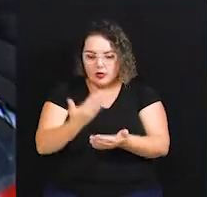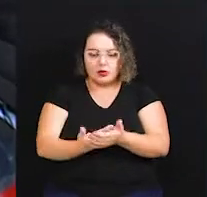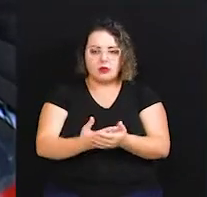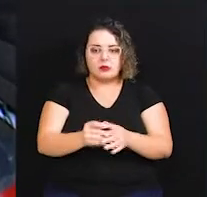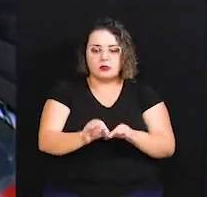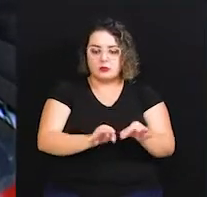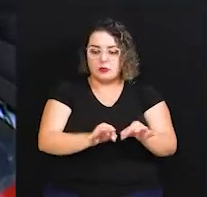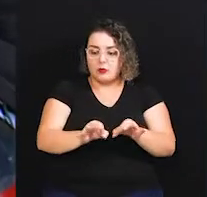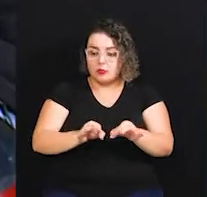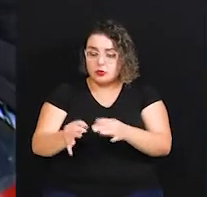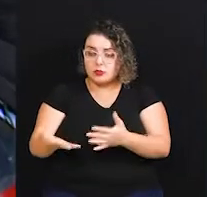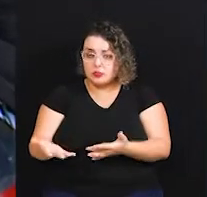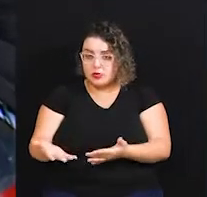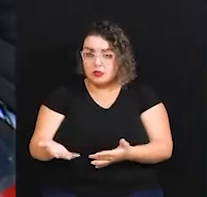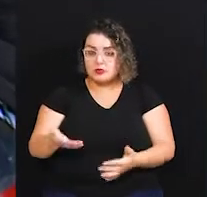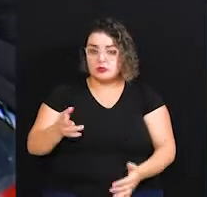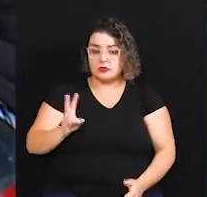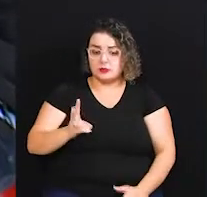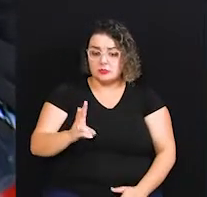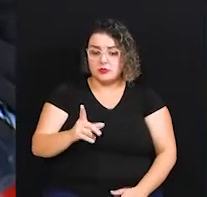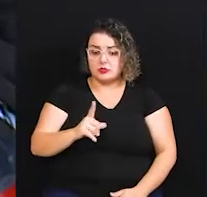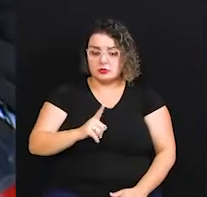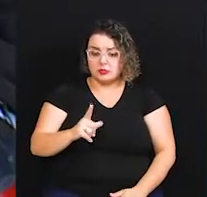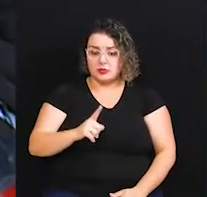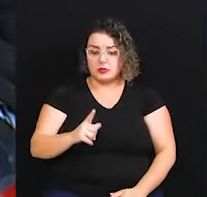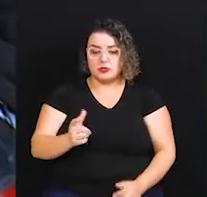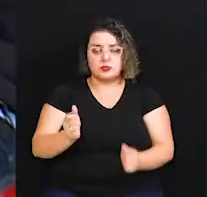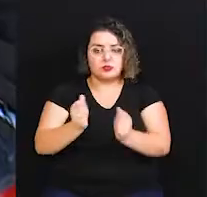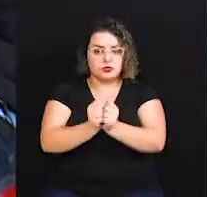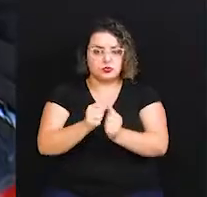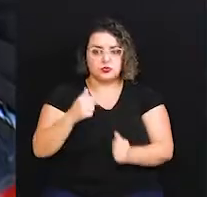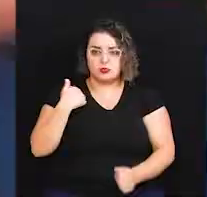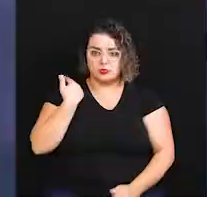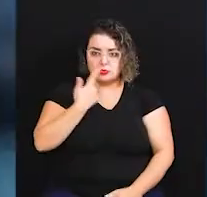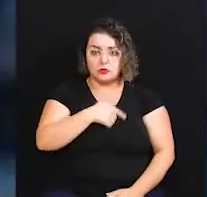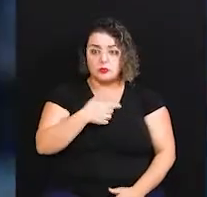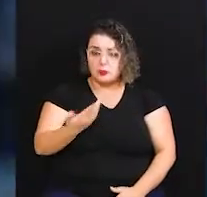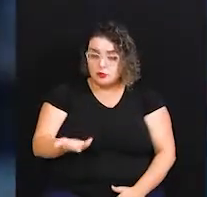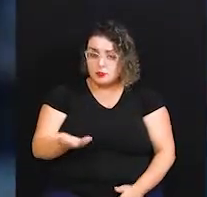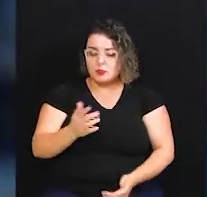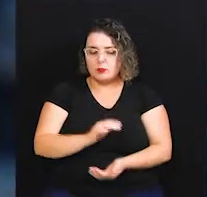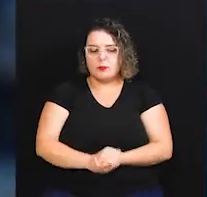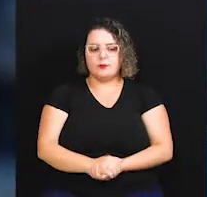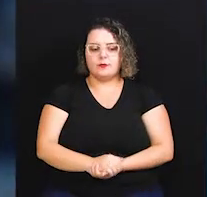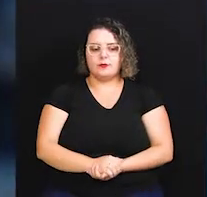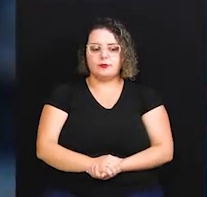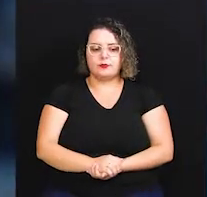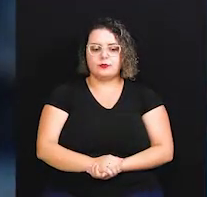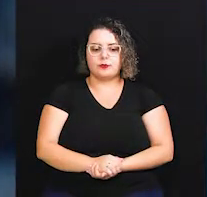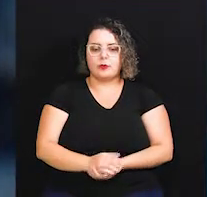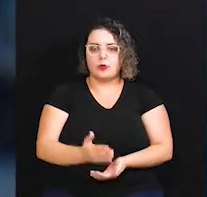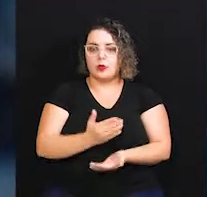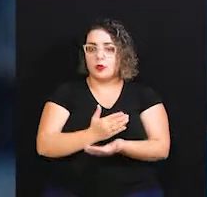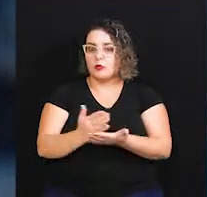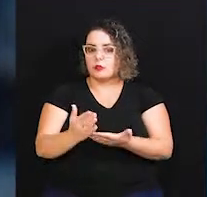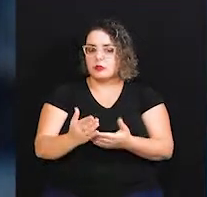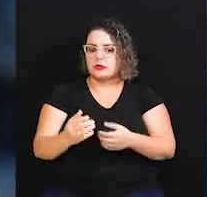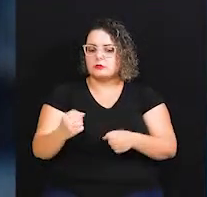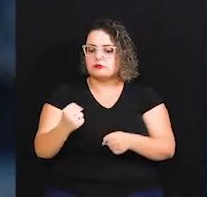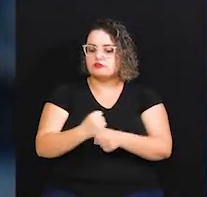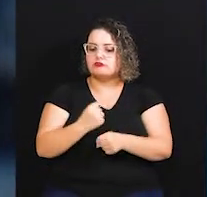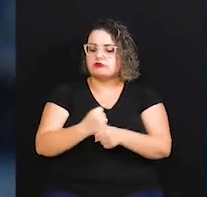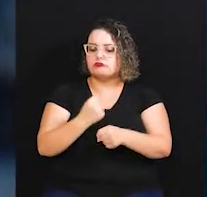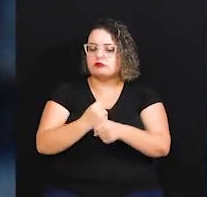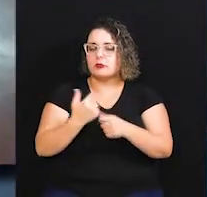no projeto, que, né, sempre estiveram conosco. E aí nós começamos a reforma desse espaço